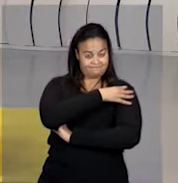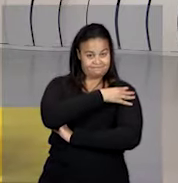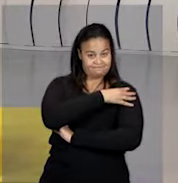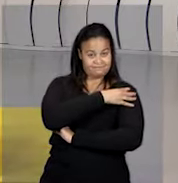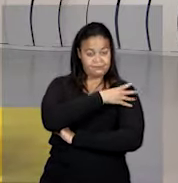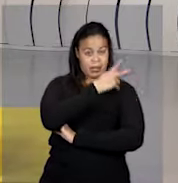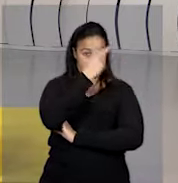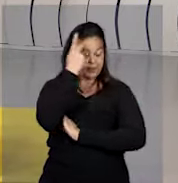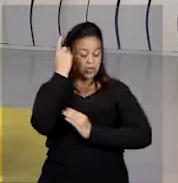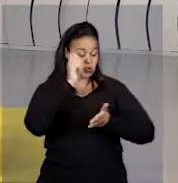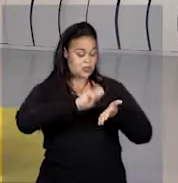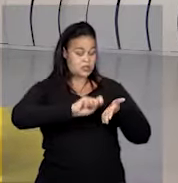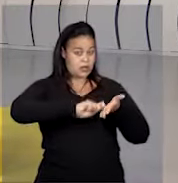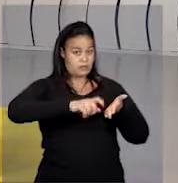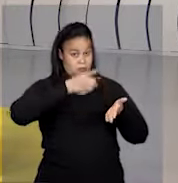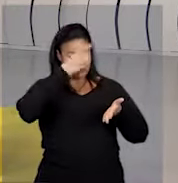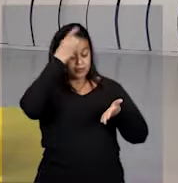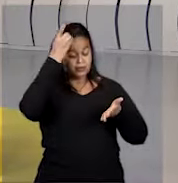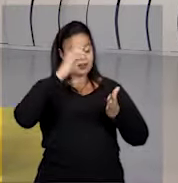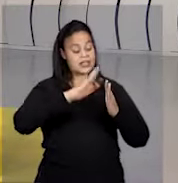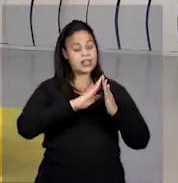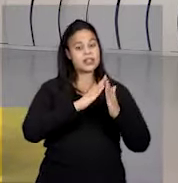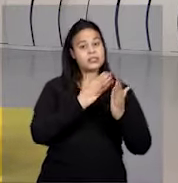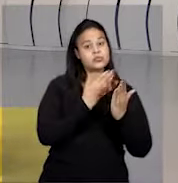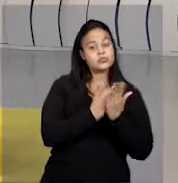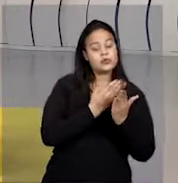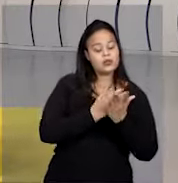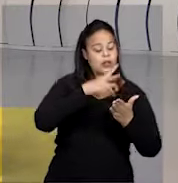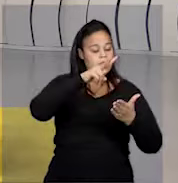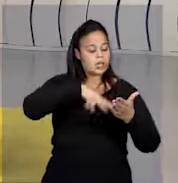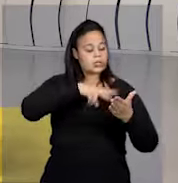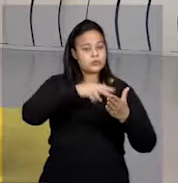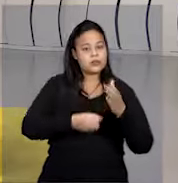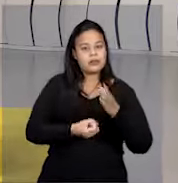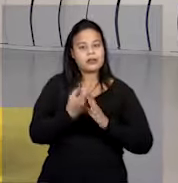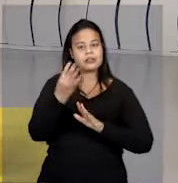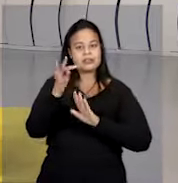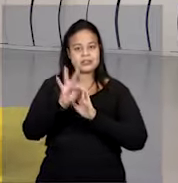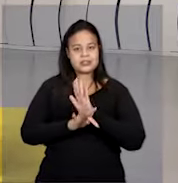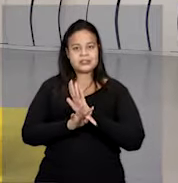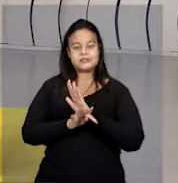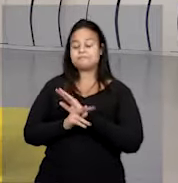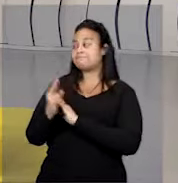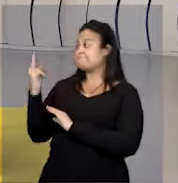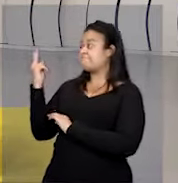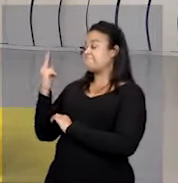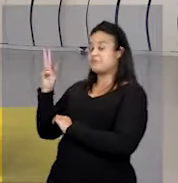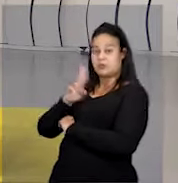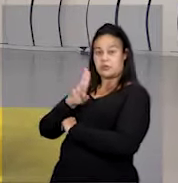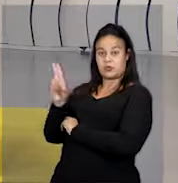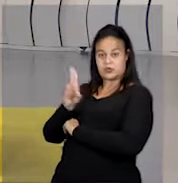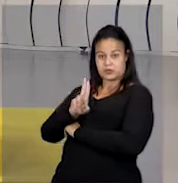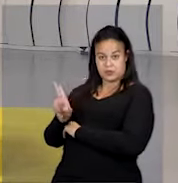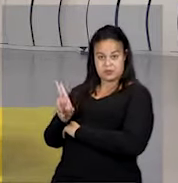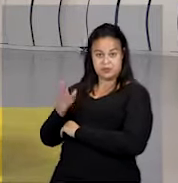autoras que trabalham muito bem Escola, Leitura e Produção de Texto, a Kaufmann e a Rodrigues, tá?